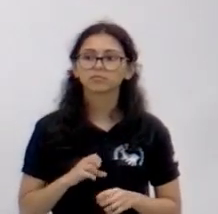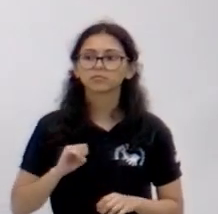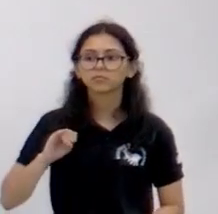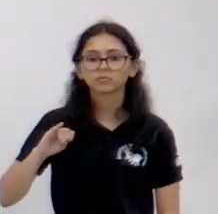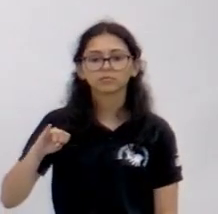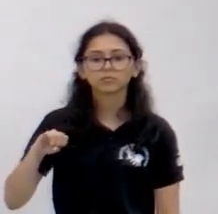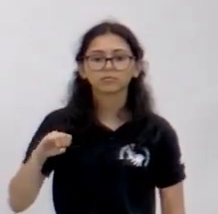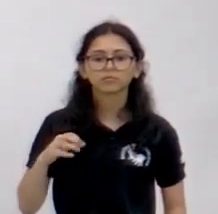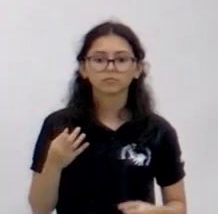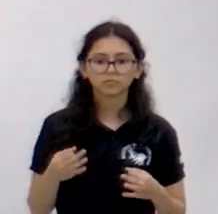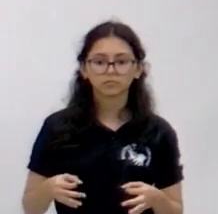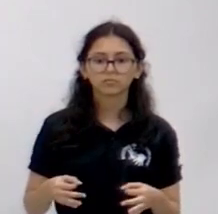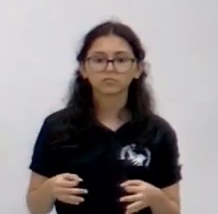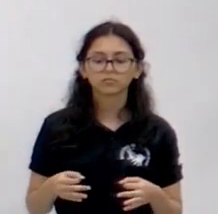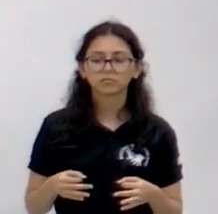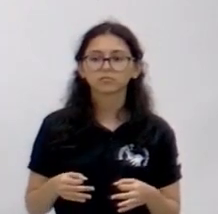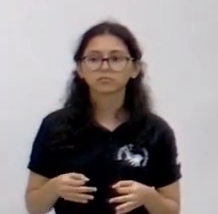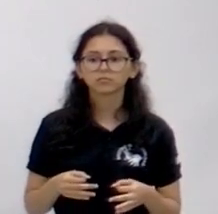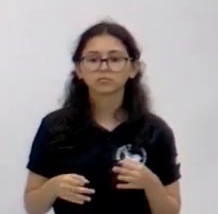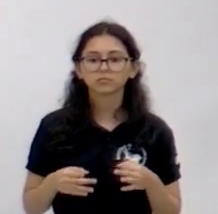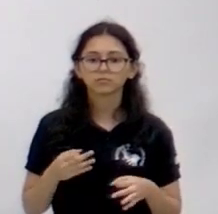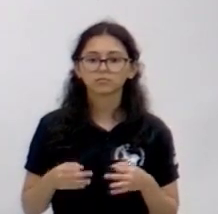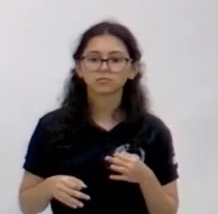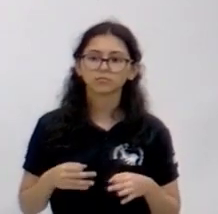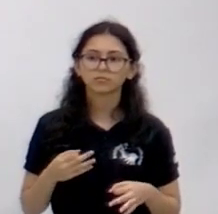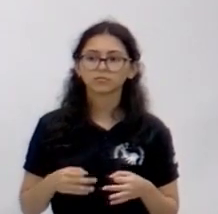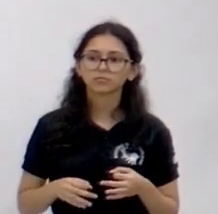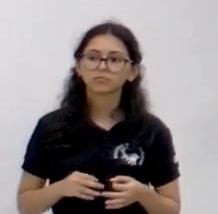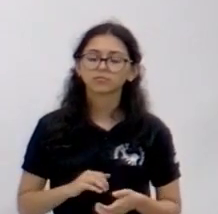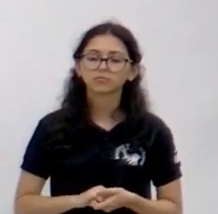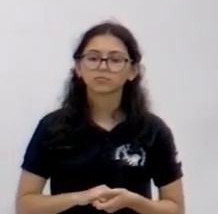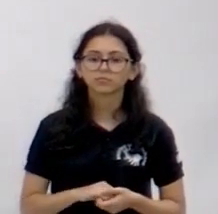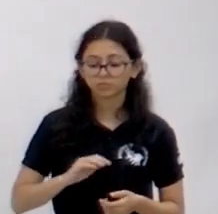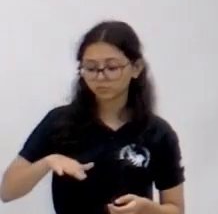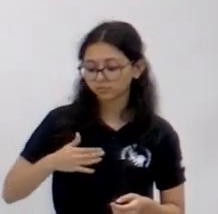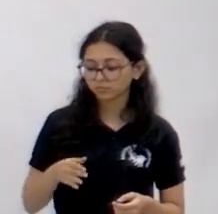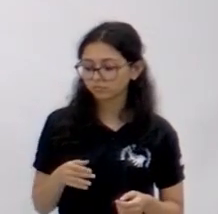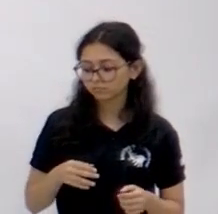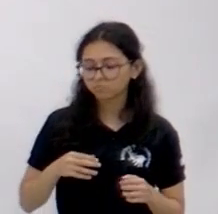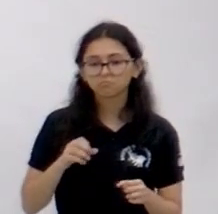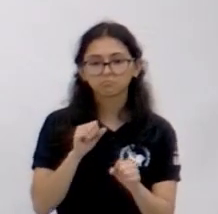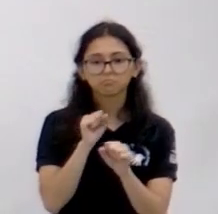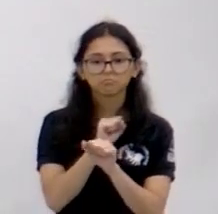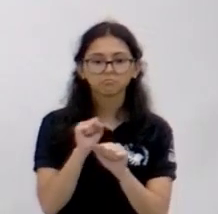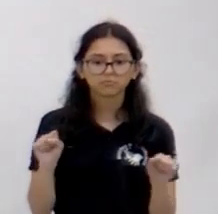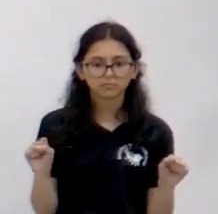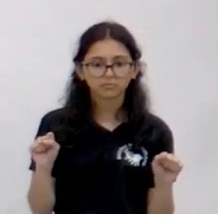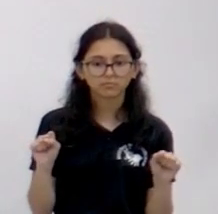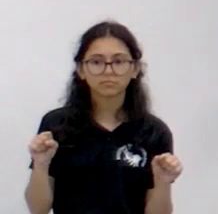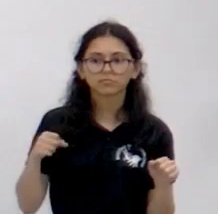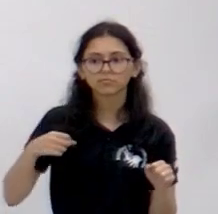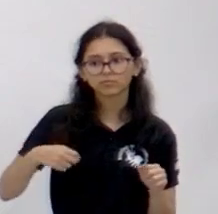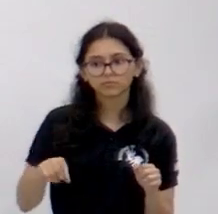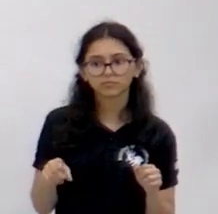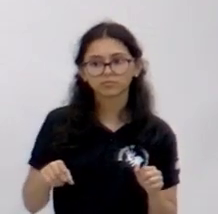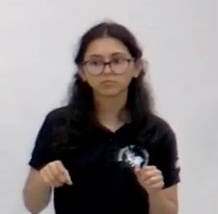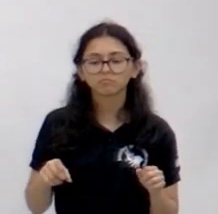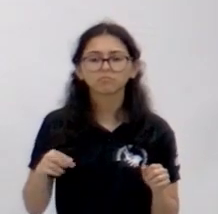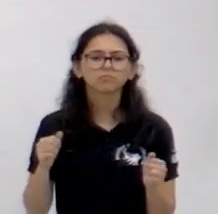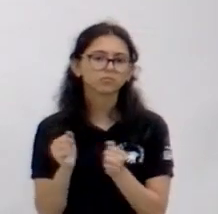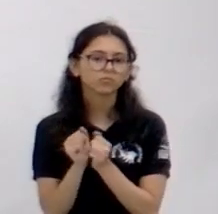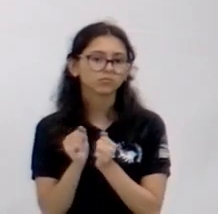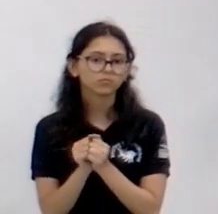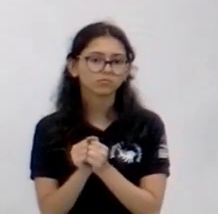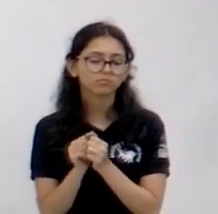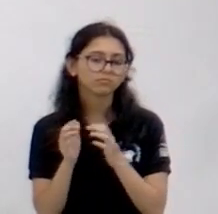Juízes, fala que Sansão era casado, e quando ele chegou na casa da sua esposa, lá com seu sogro, o sogro disse, olha, como você sei que você